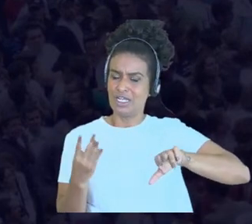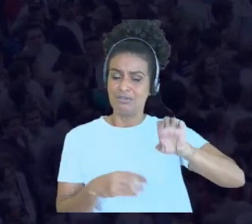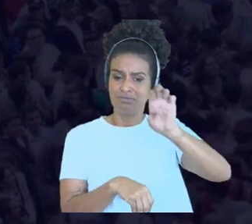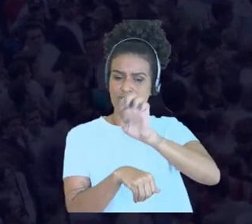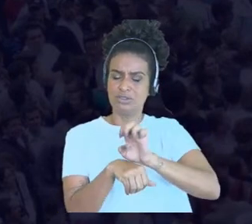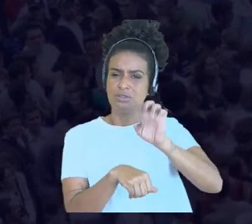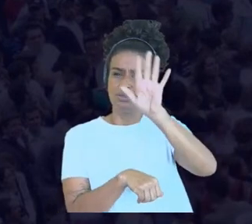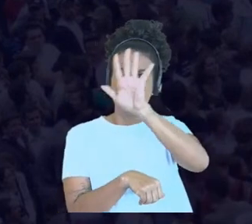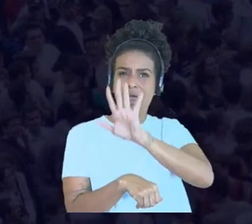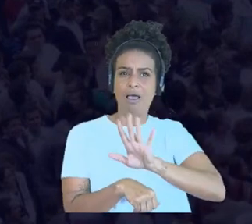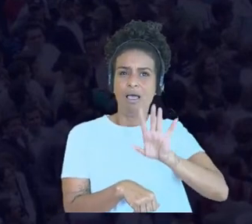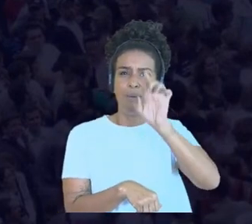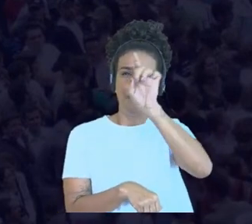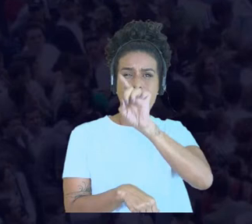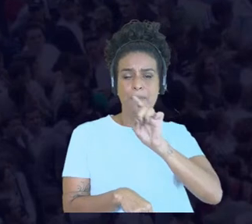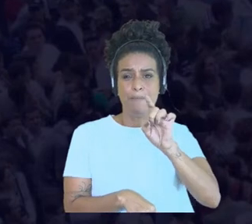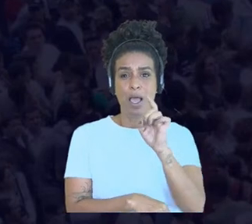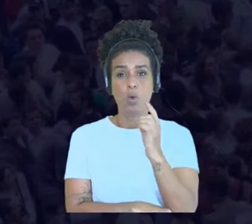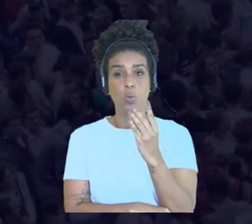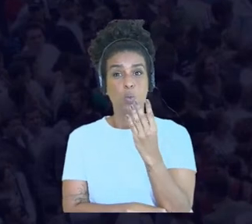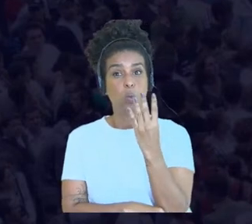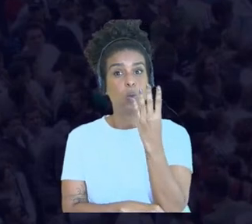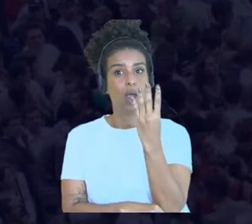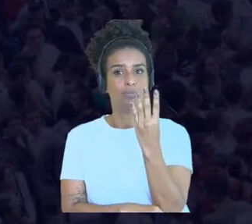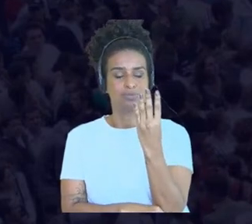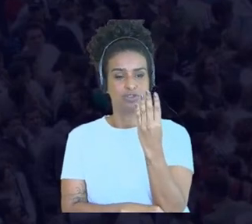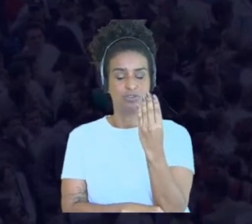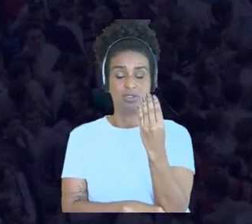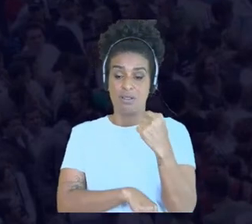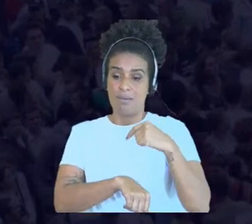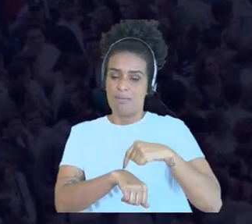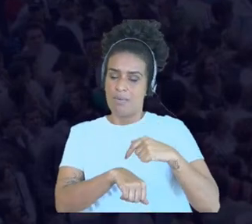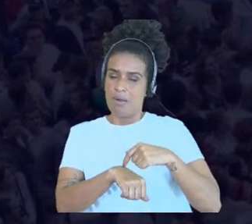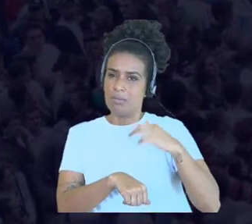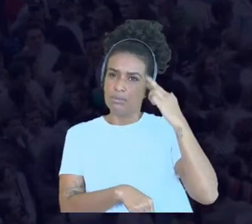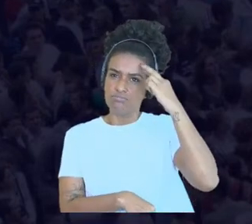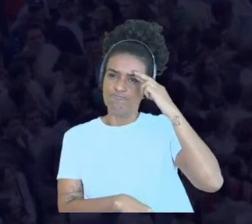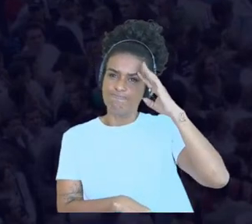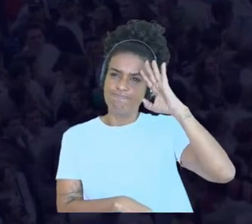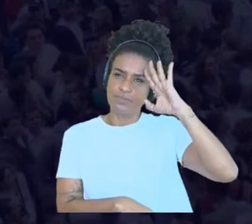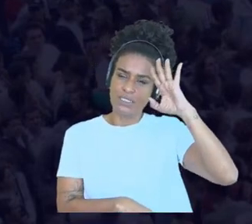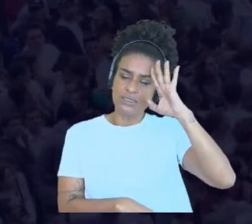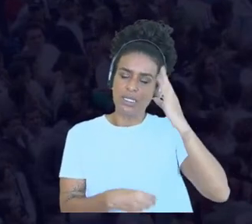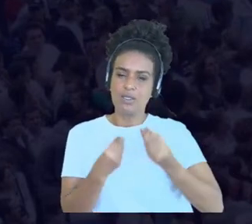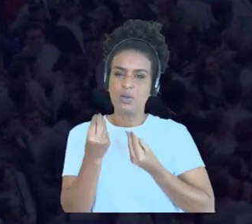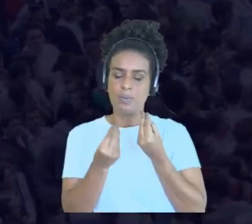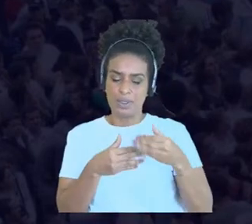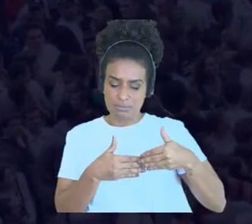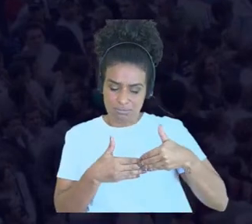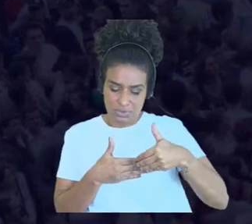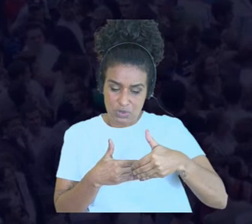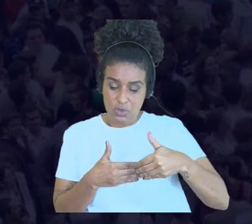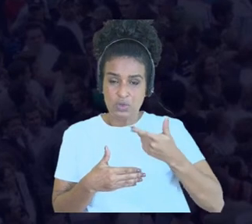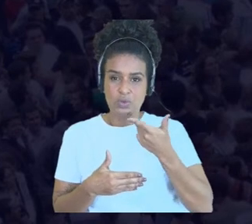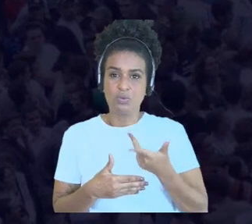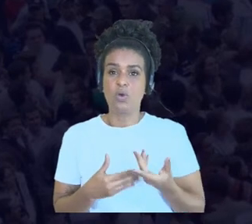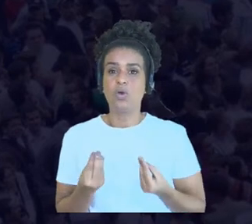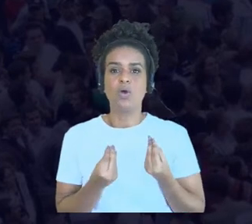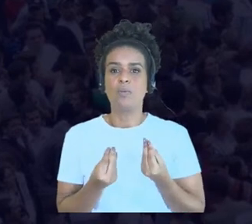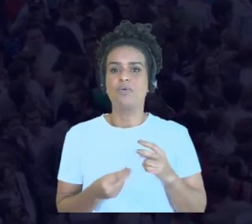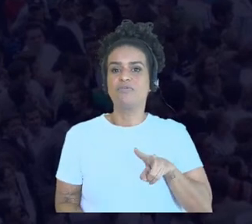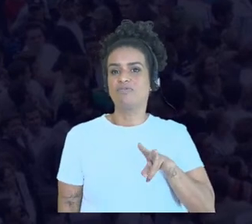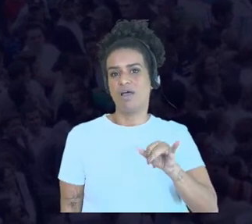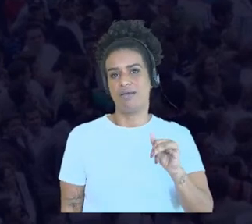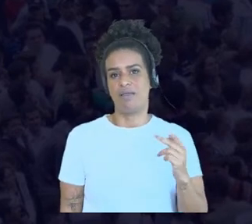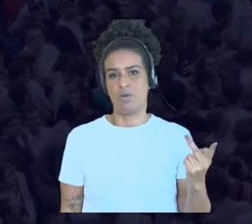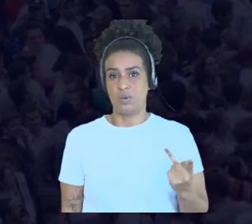estados. Isso são momentos para a gente pensar e para a gente começar a refletir sobre o que será daqui em diante.